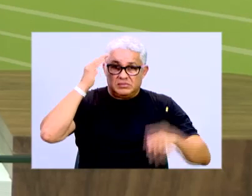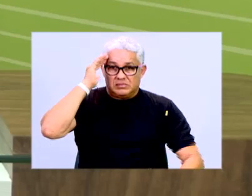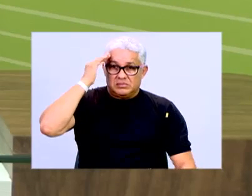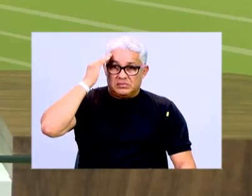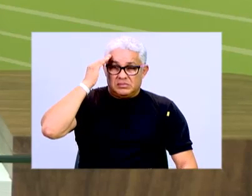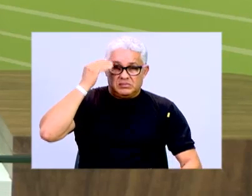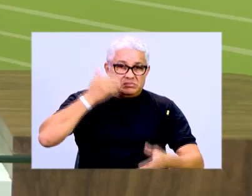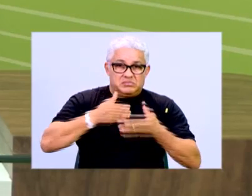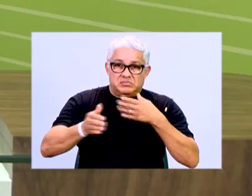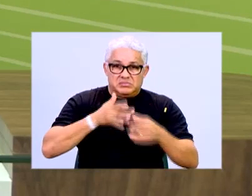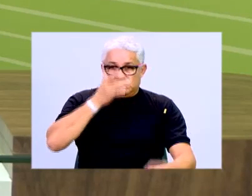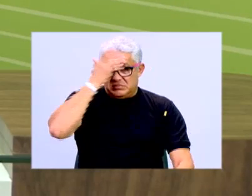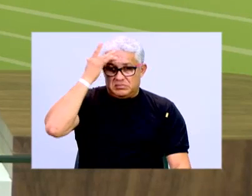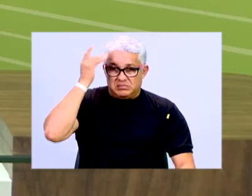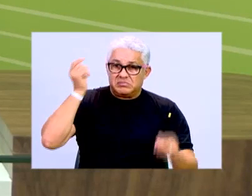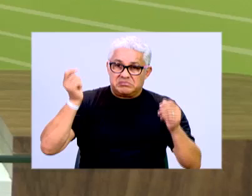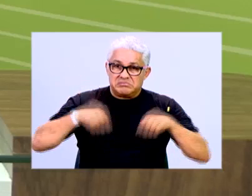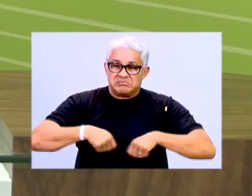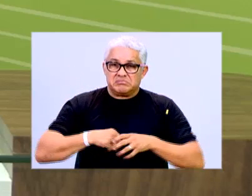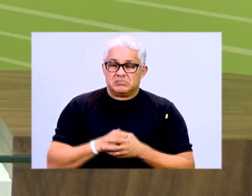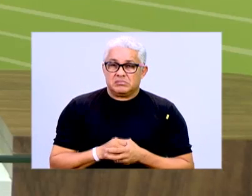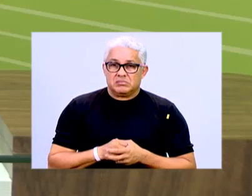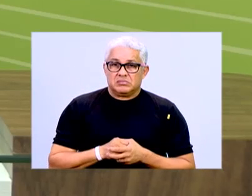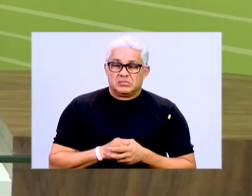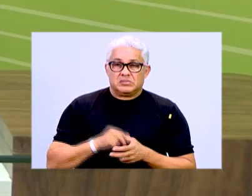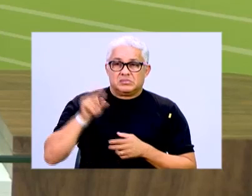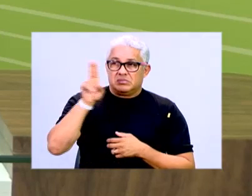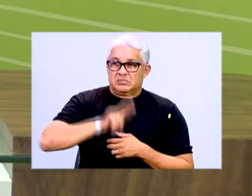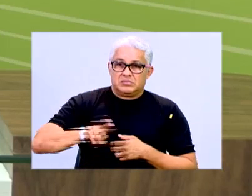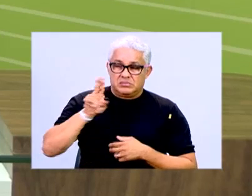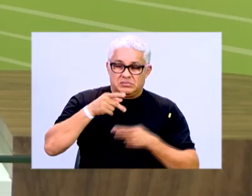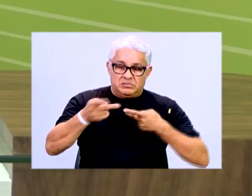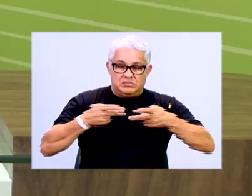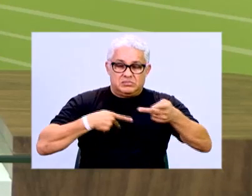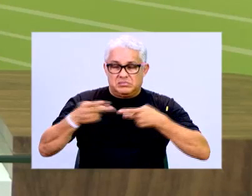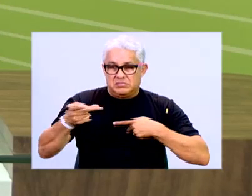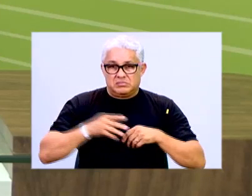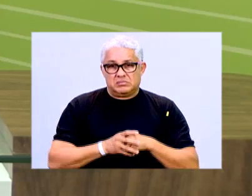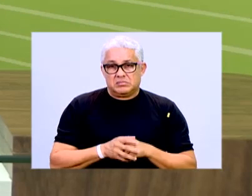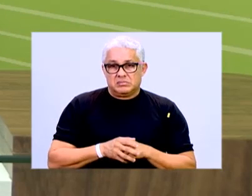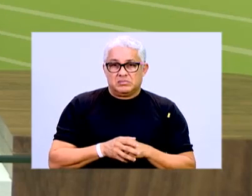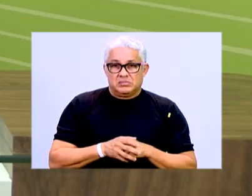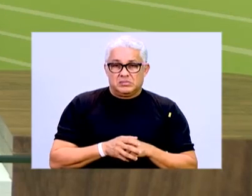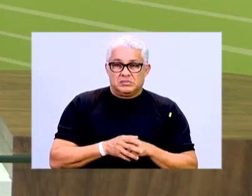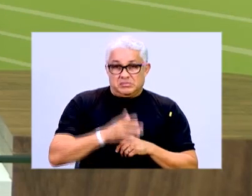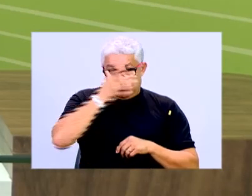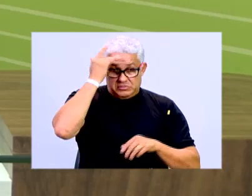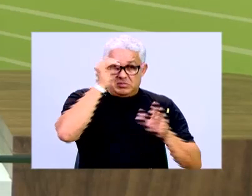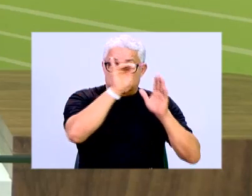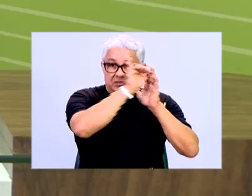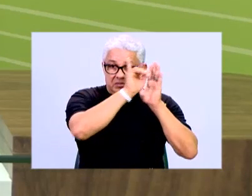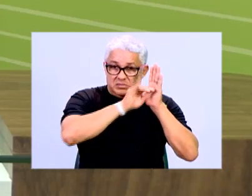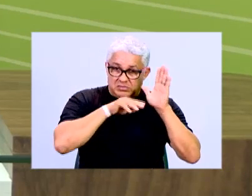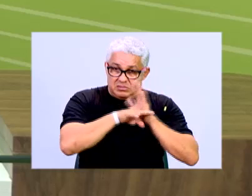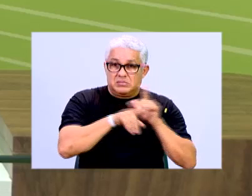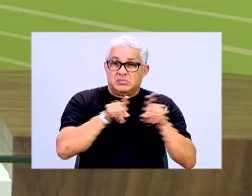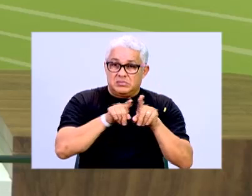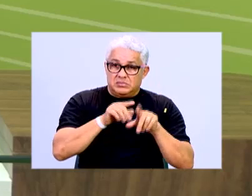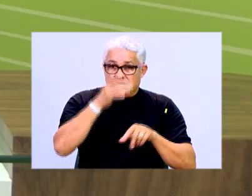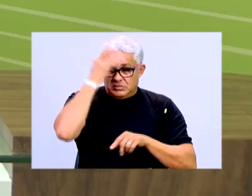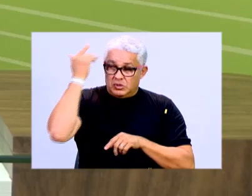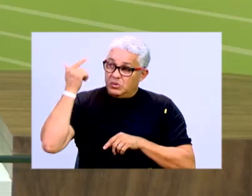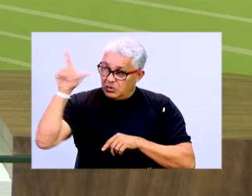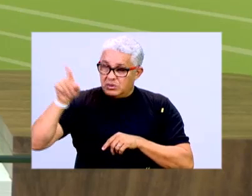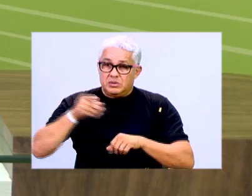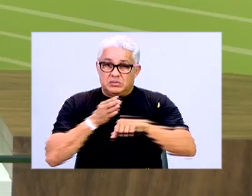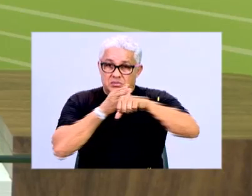para qualquer pessoa que possa estar utilizando esse projeto, tanto aqueles que vão implementar, quanto outras pessoas que vão ter